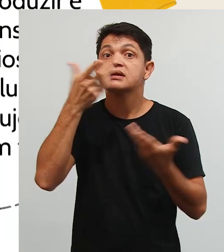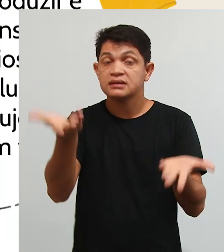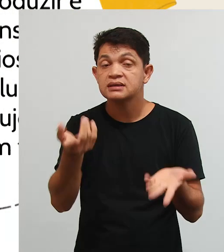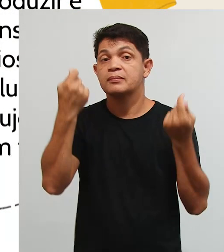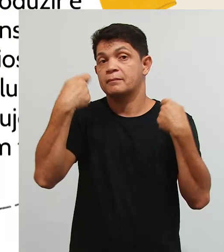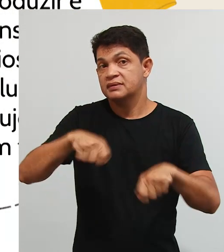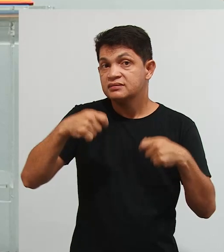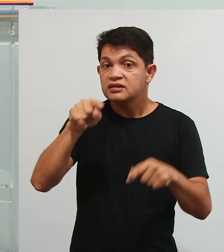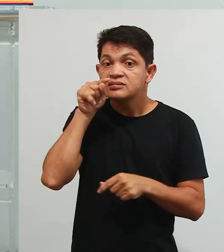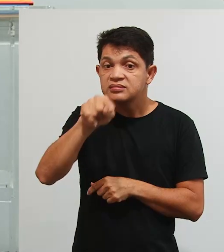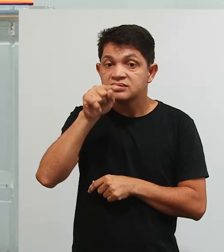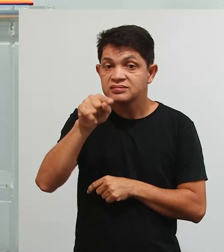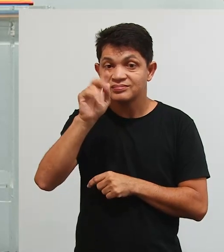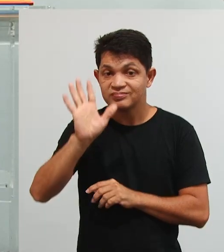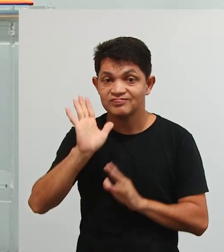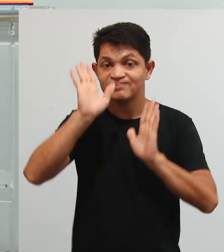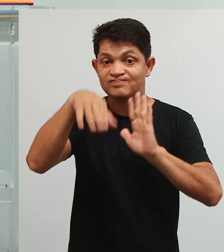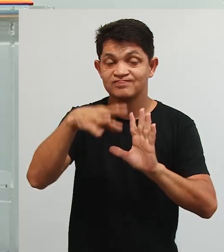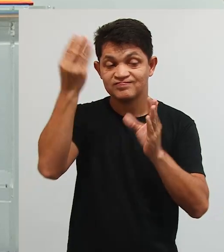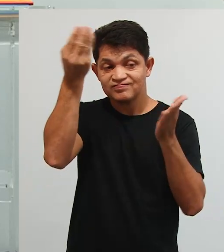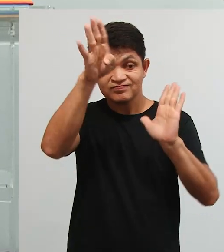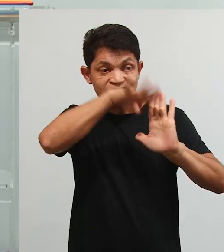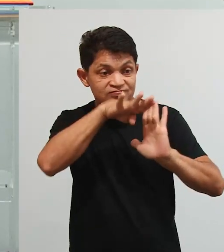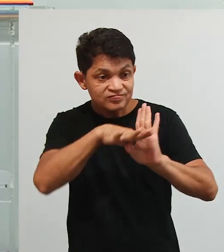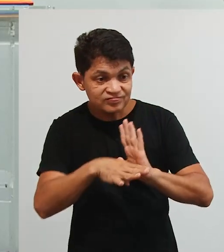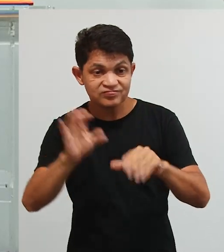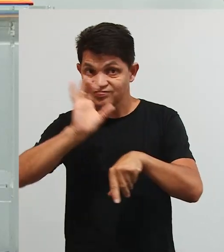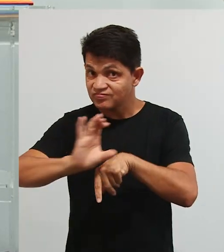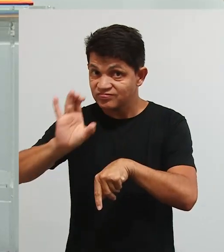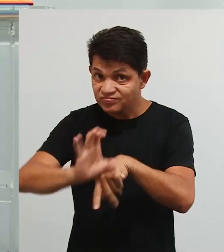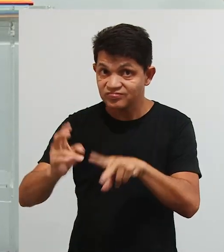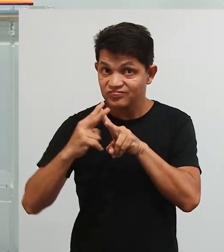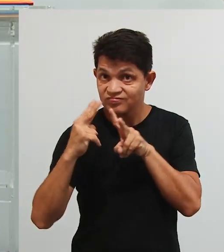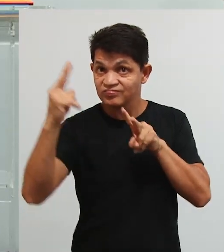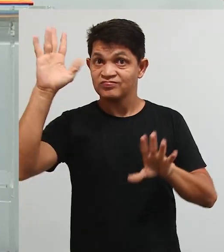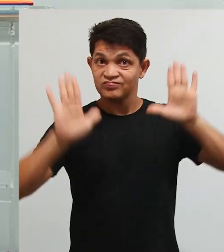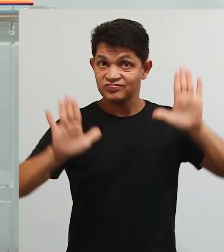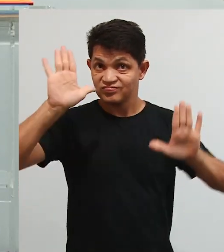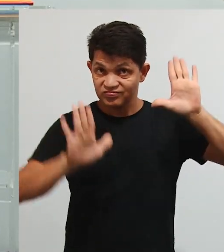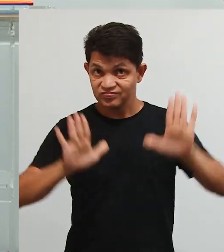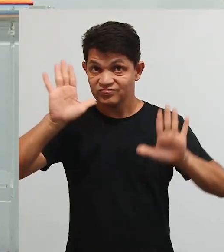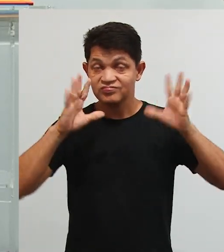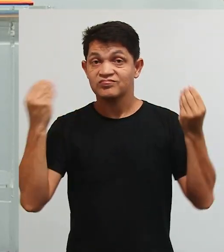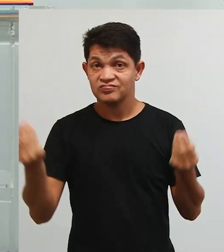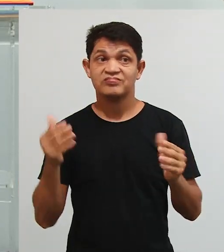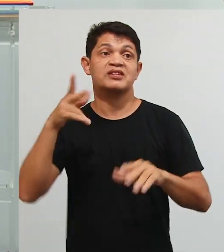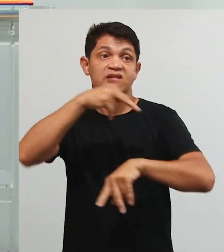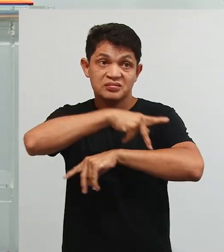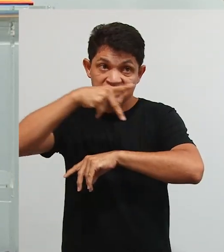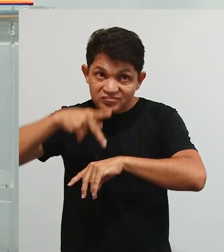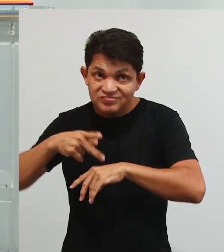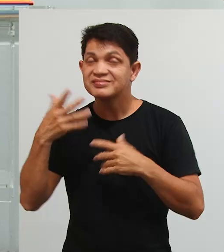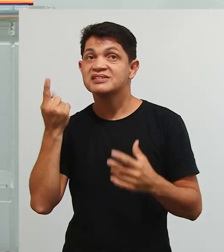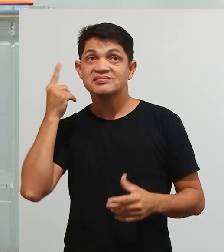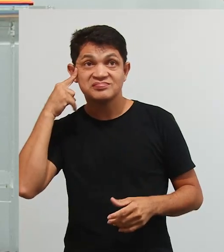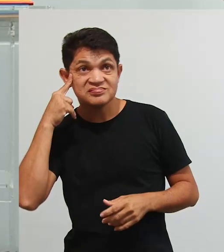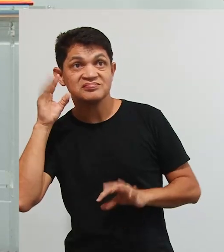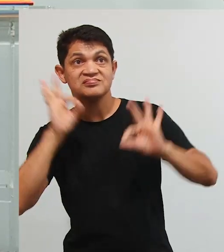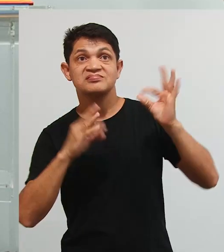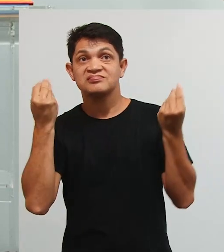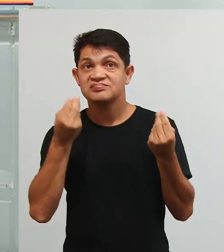Então, a solução, como que vai ser essa solução? Essa solução tem que ser idealizada e prospectada